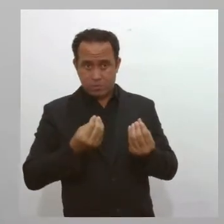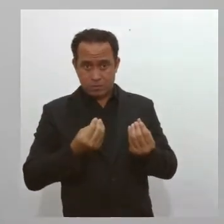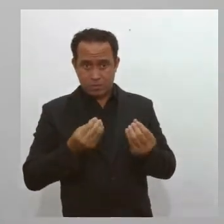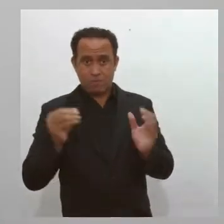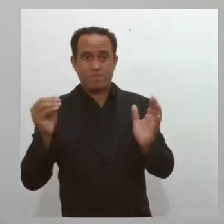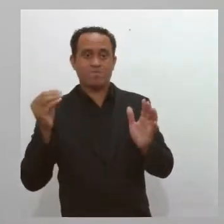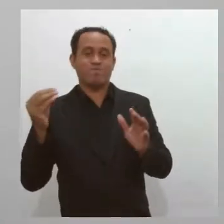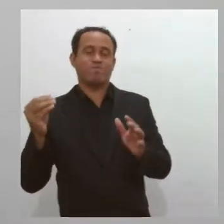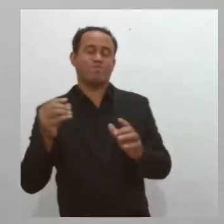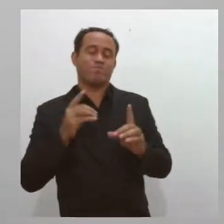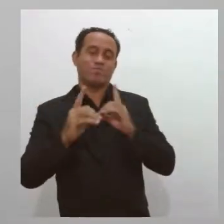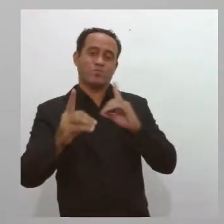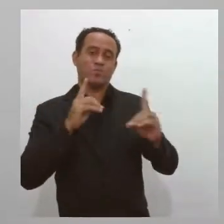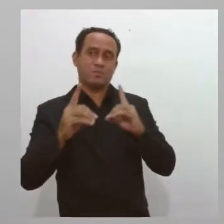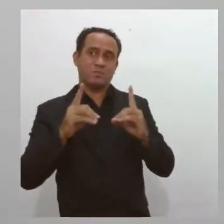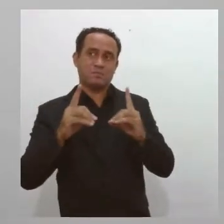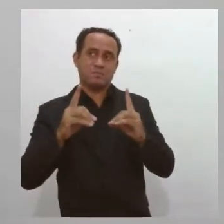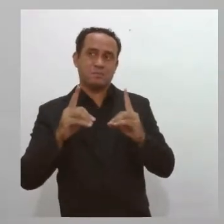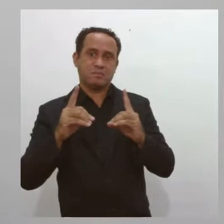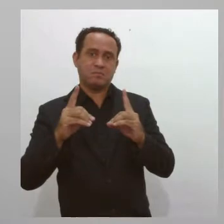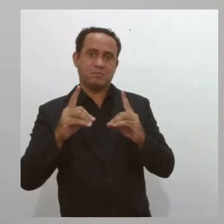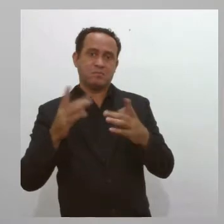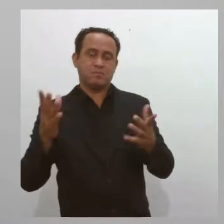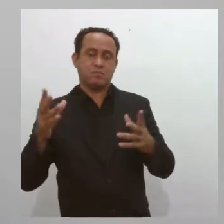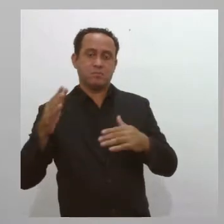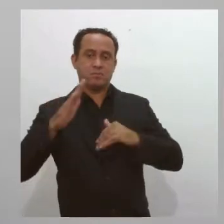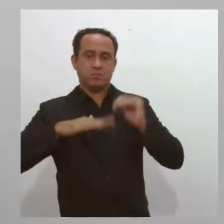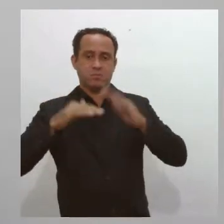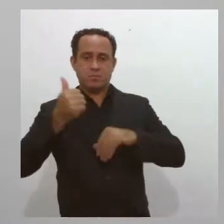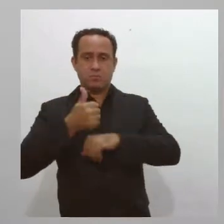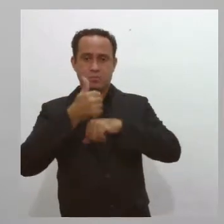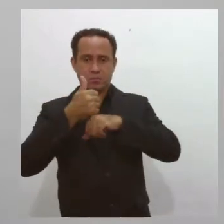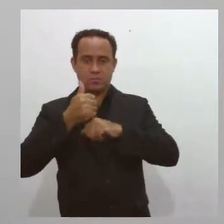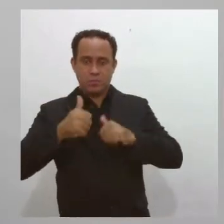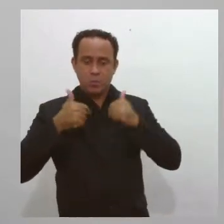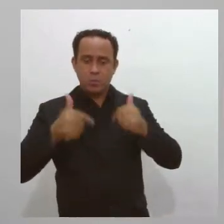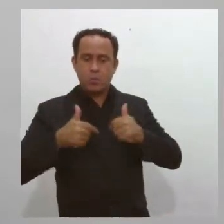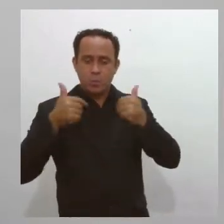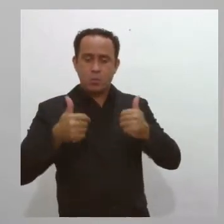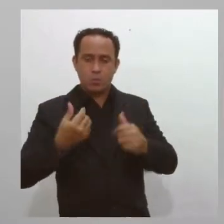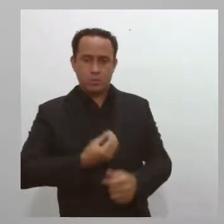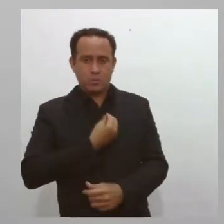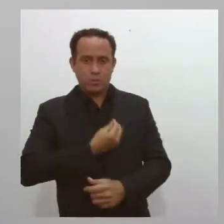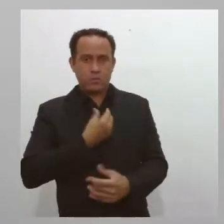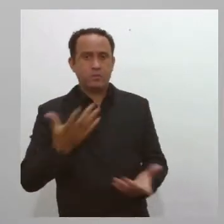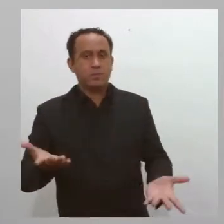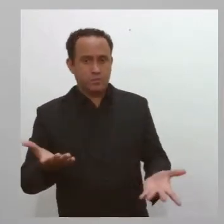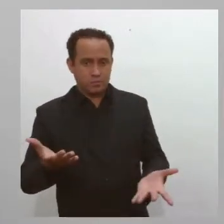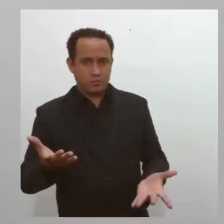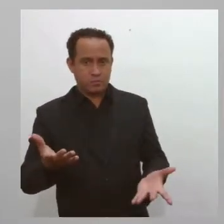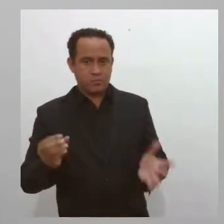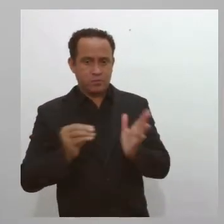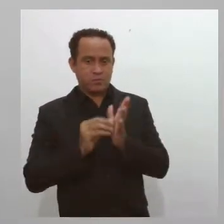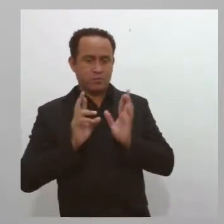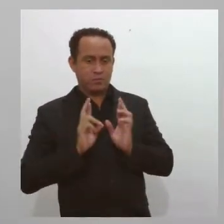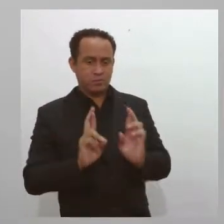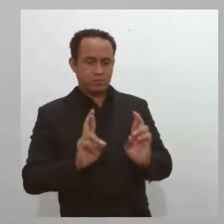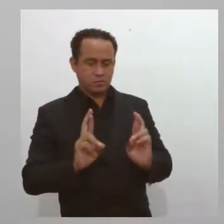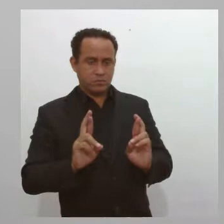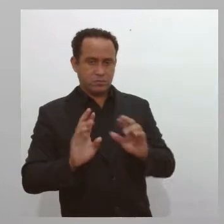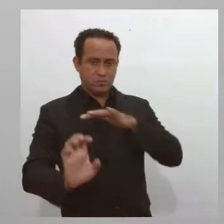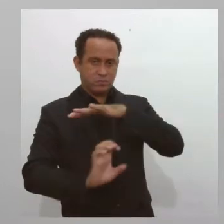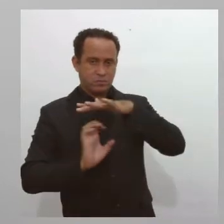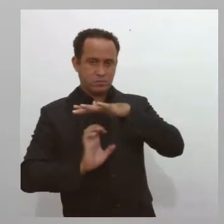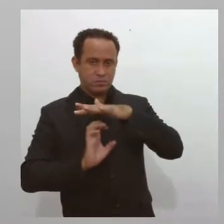ausente do diálogo com os motoristas. A gente vê cada vez mais a luta deles para sobreviver e o desrespeito total dessa empresa com